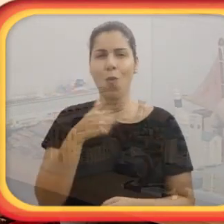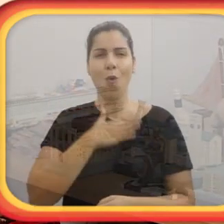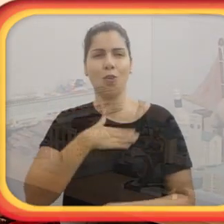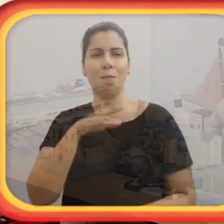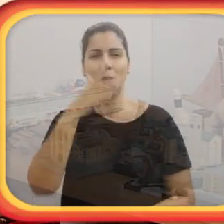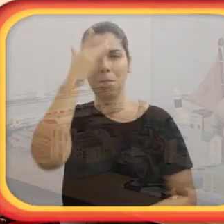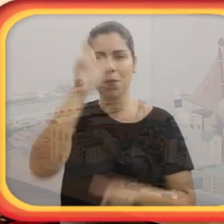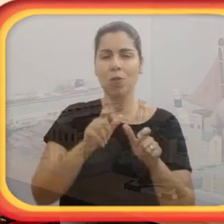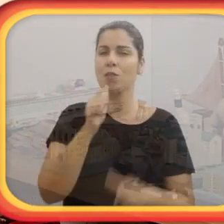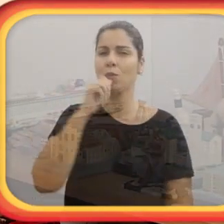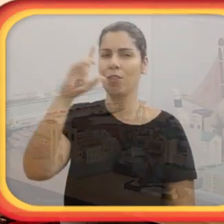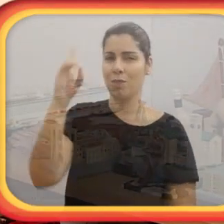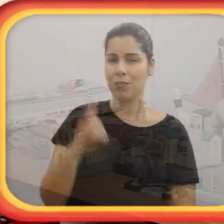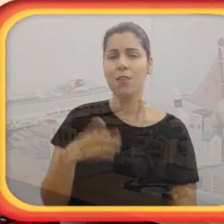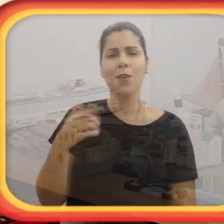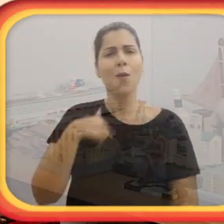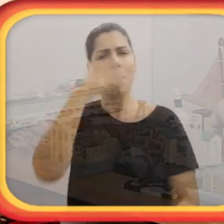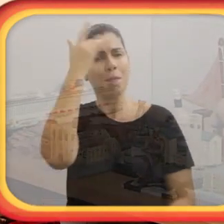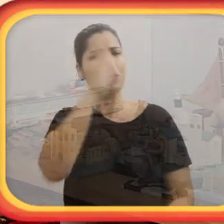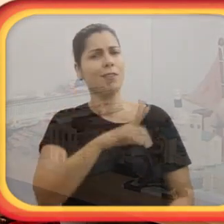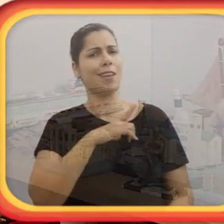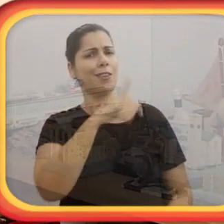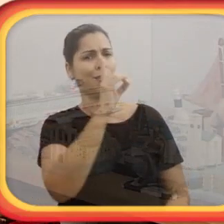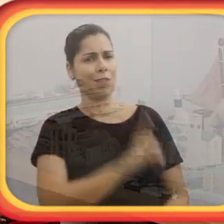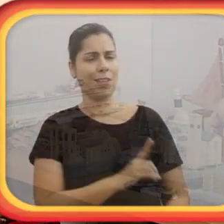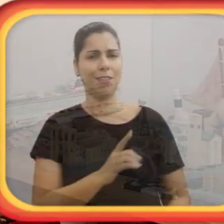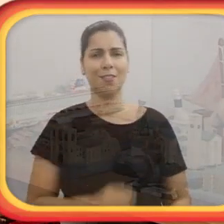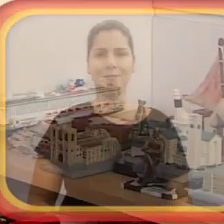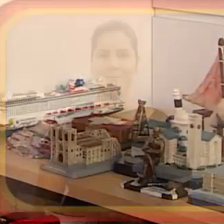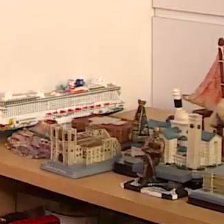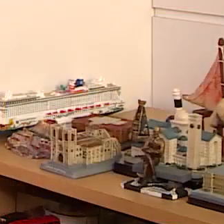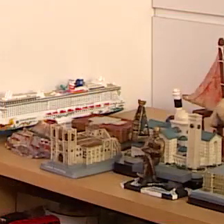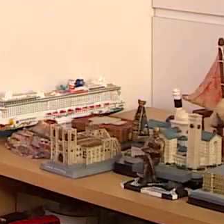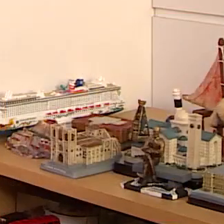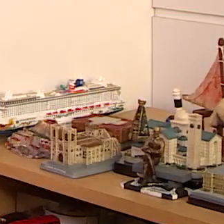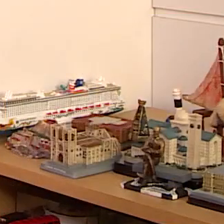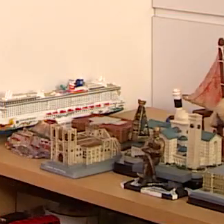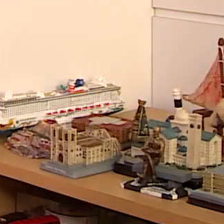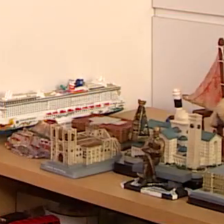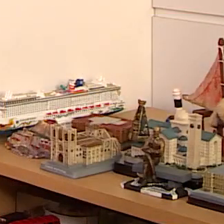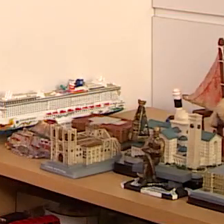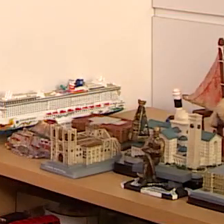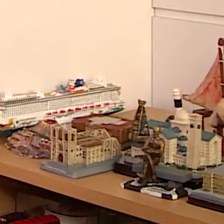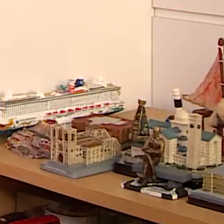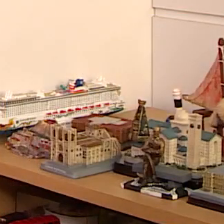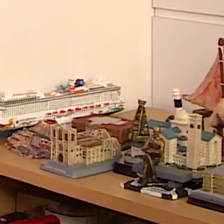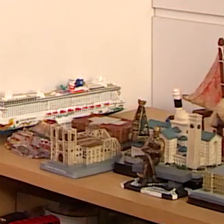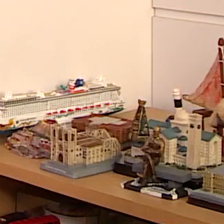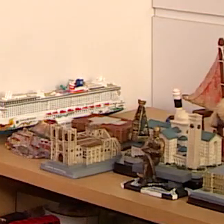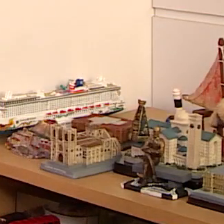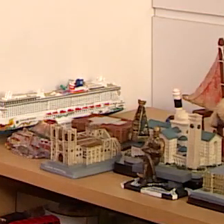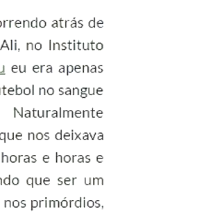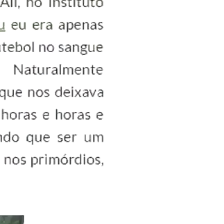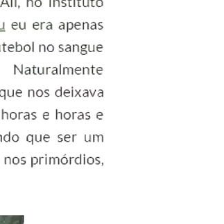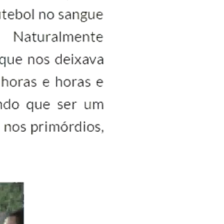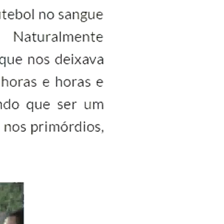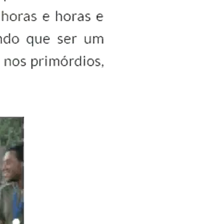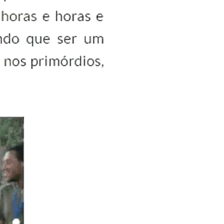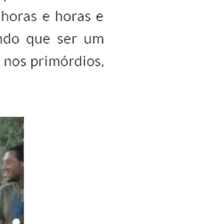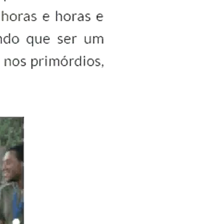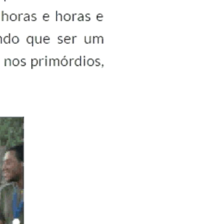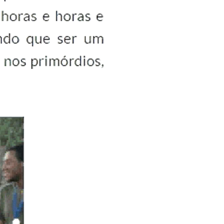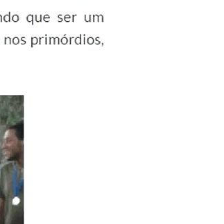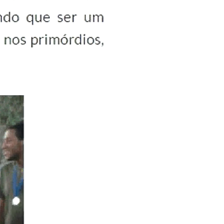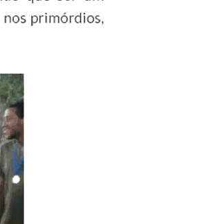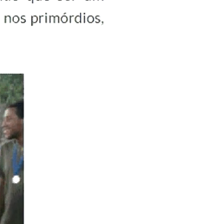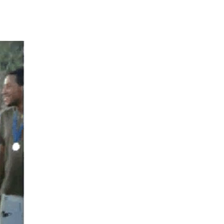eu posso ser muito mais parecido em termos de características, personalidade e gosto com uma pessoa que não tem deficiência do que com uma pessoa que tem deficiência.